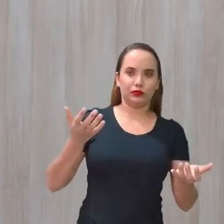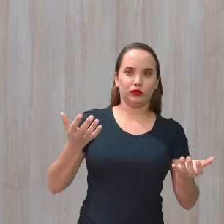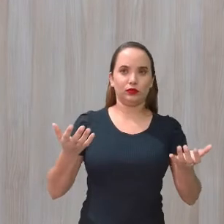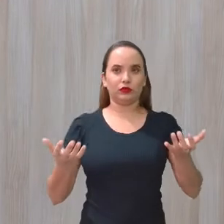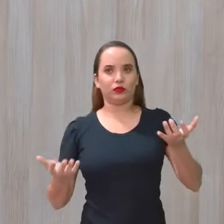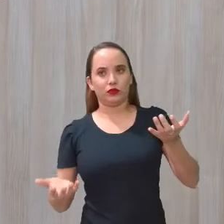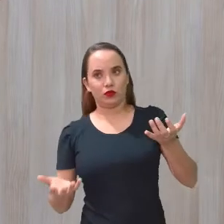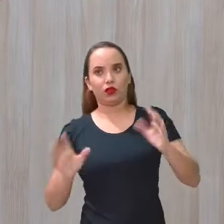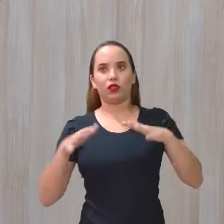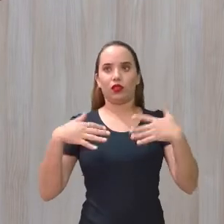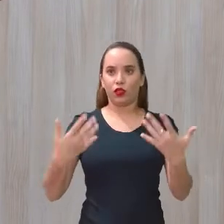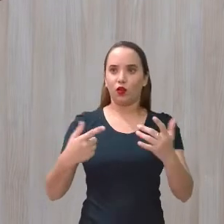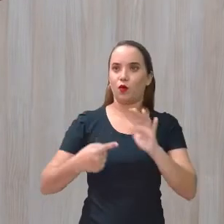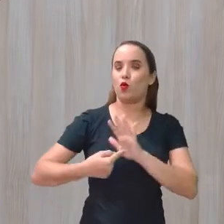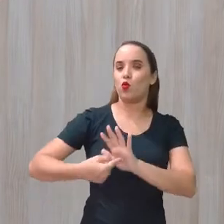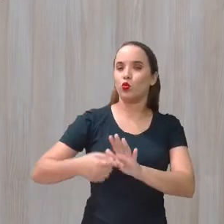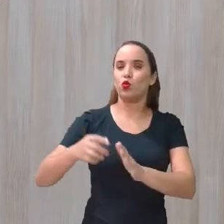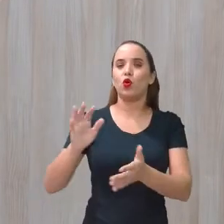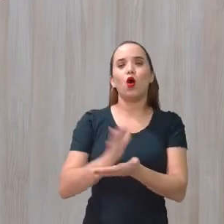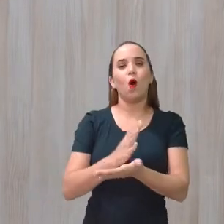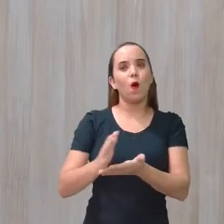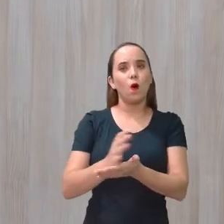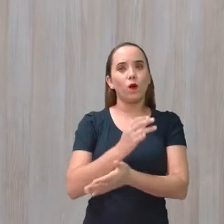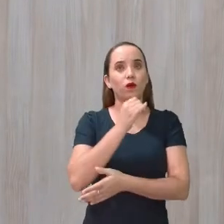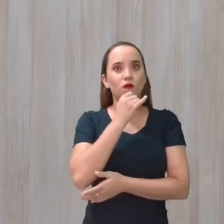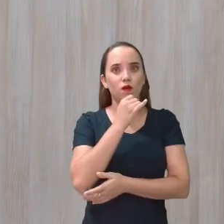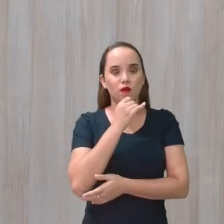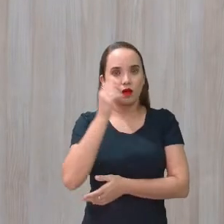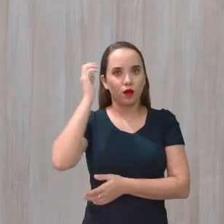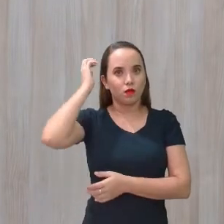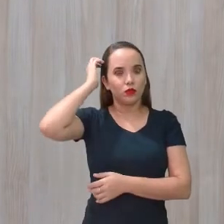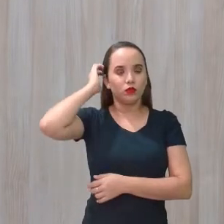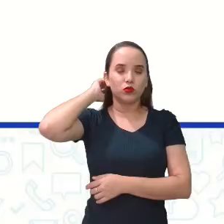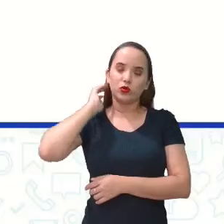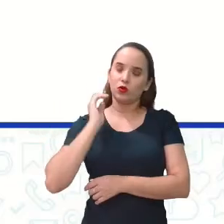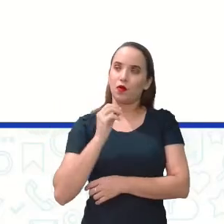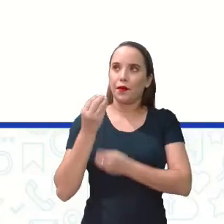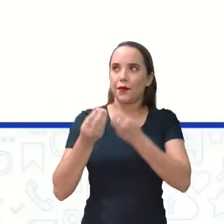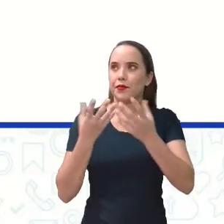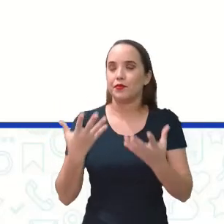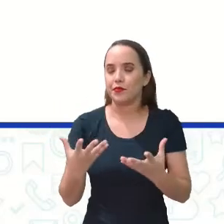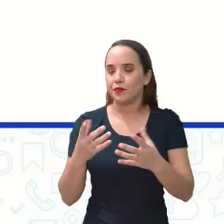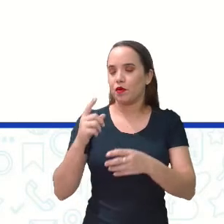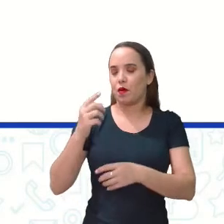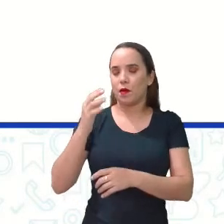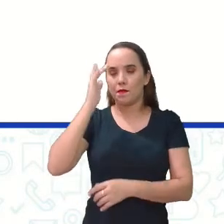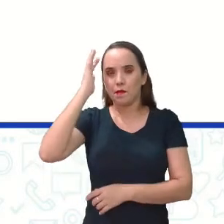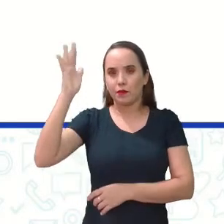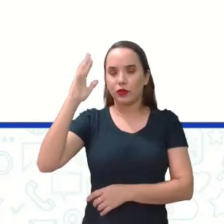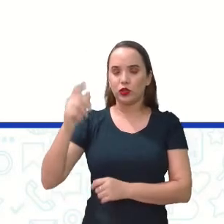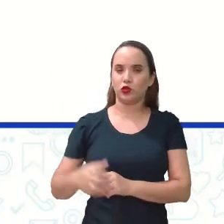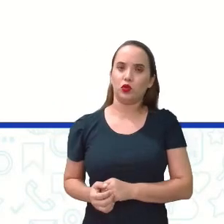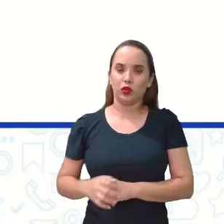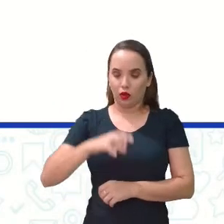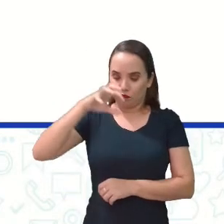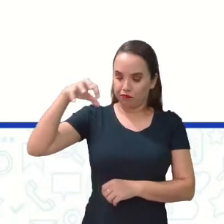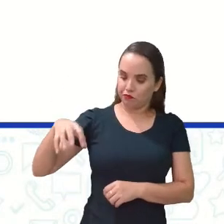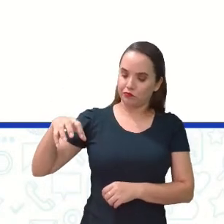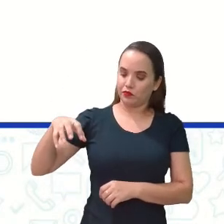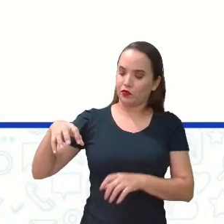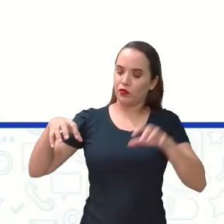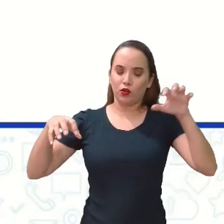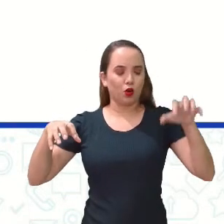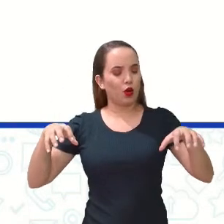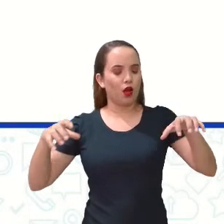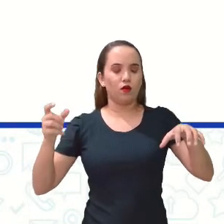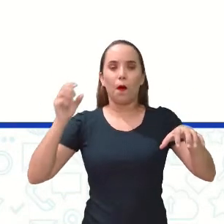gente trouxe algumas situações, por exemplo, imagina que em um dos lados da balança eu coloque pesos específicos, onde eu sei